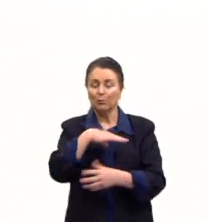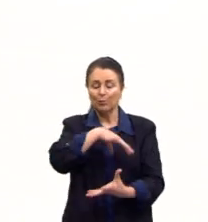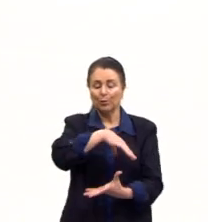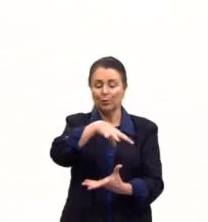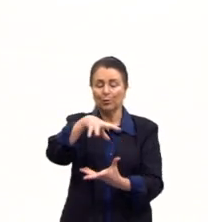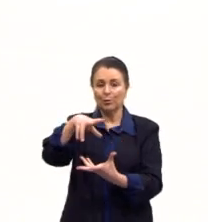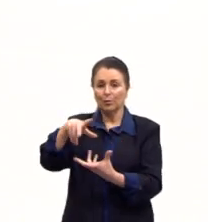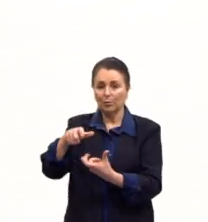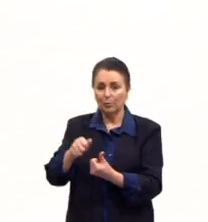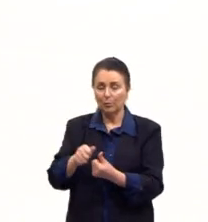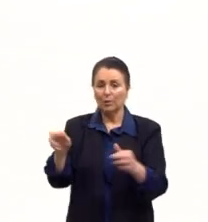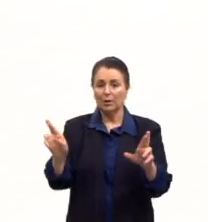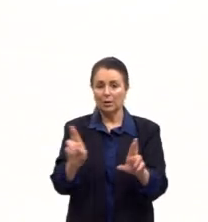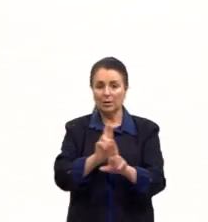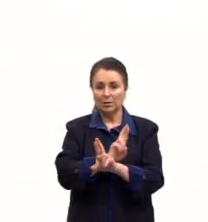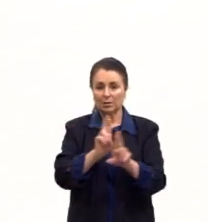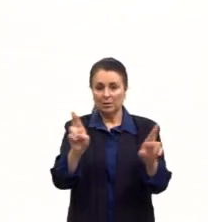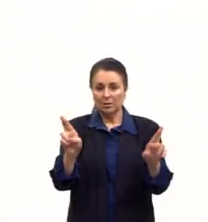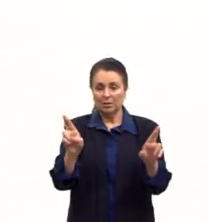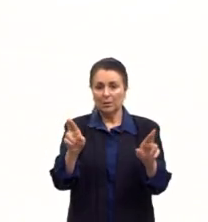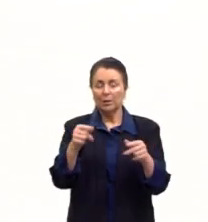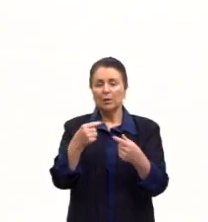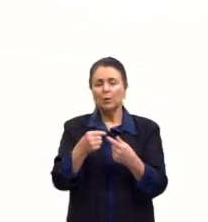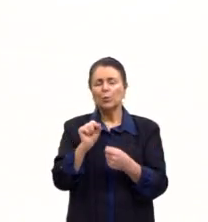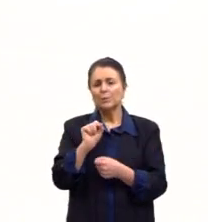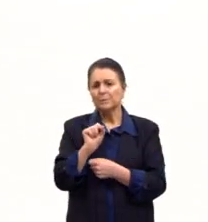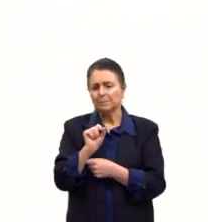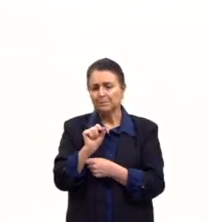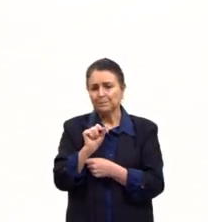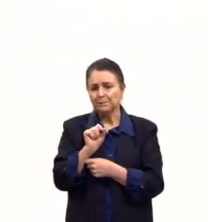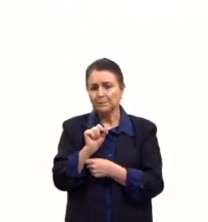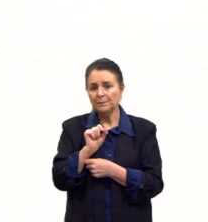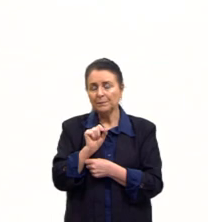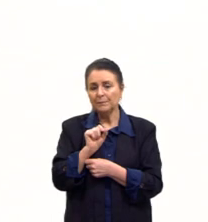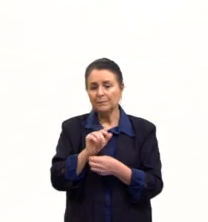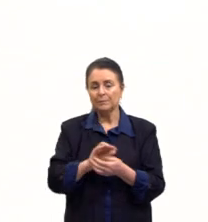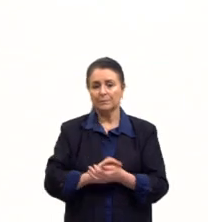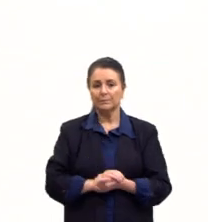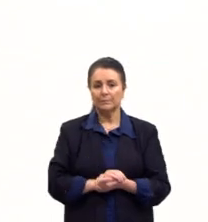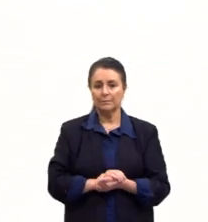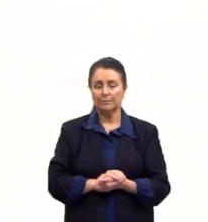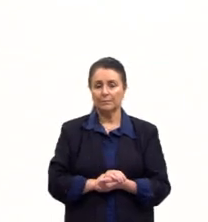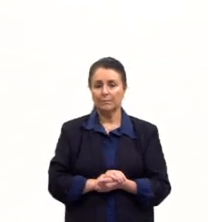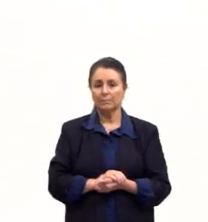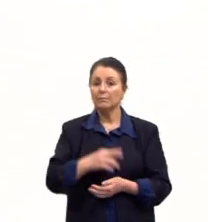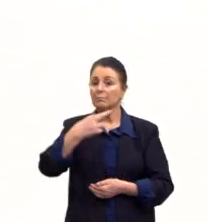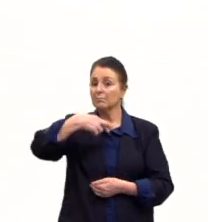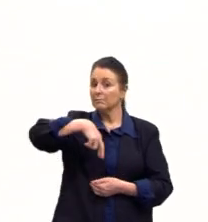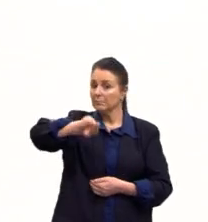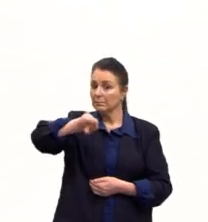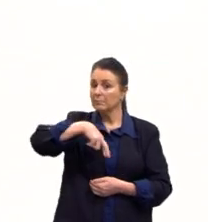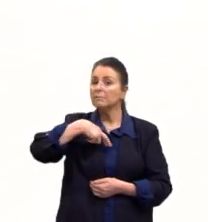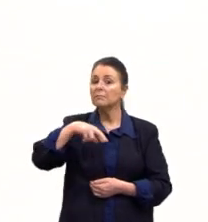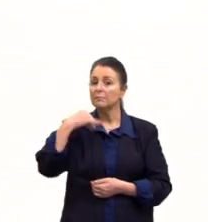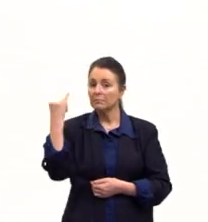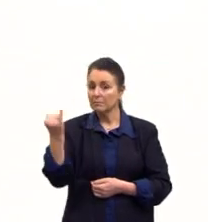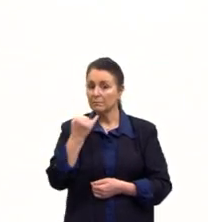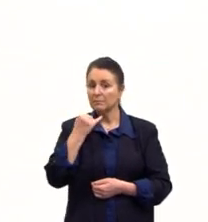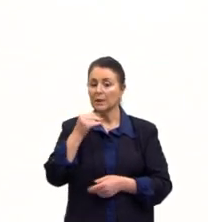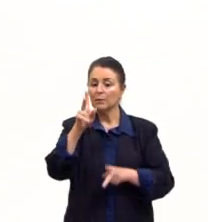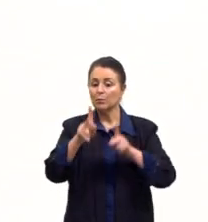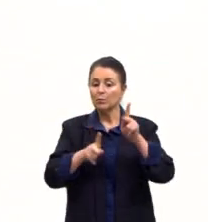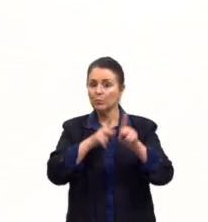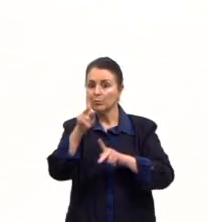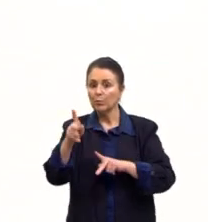mundo é relacionado essa essa questão sobre a religião né Nós temos Então os povos